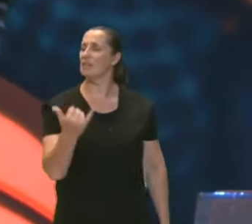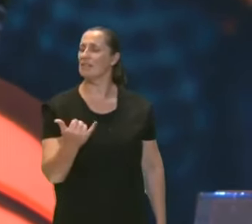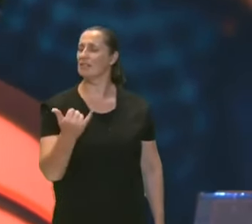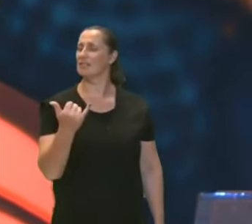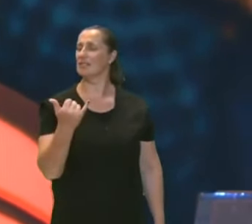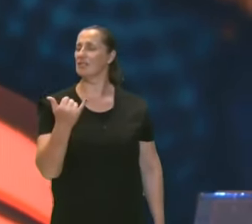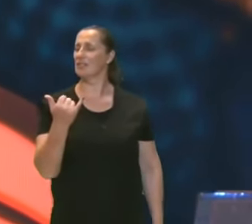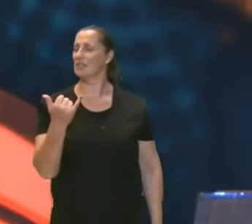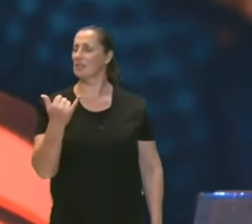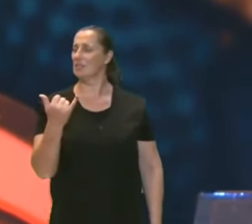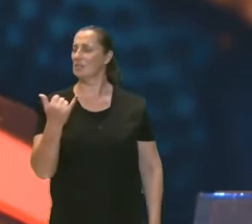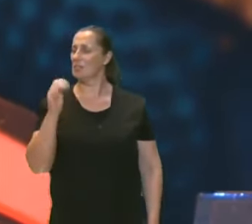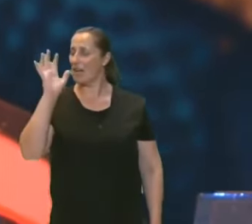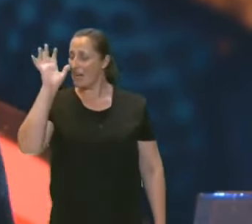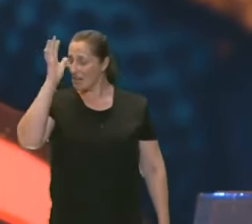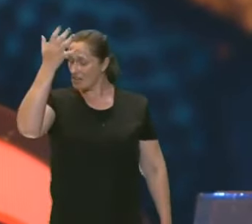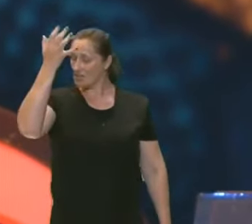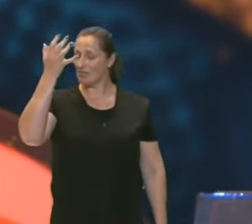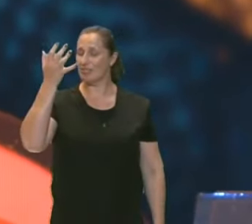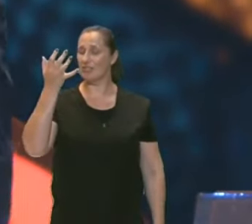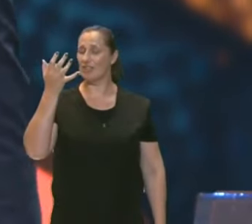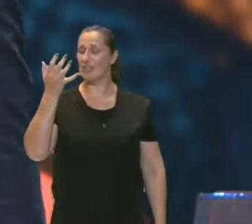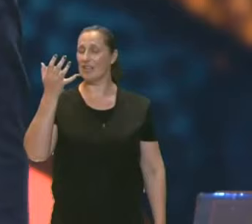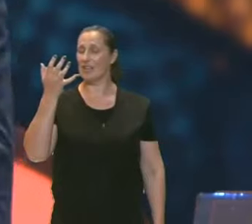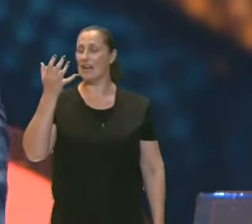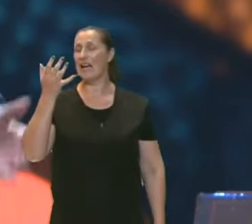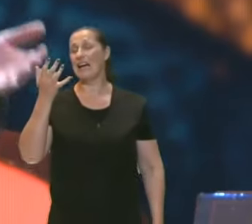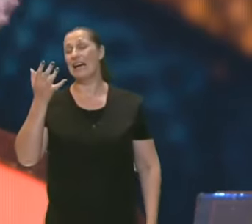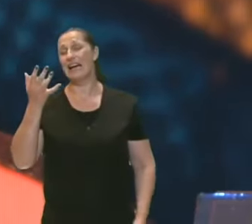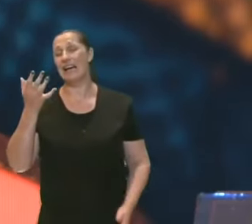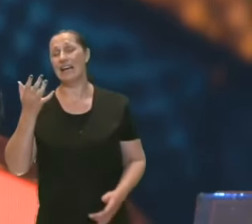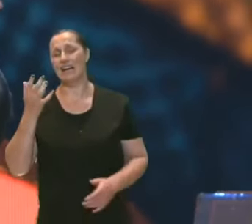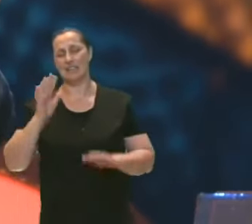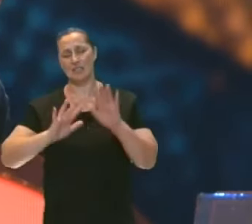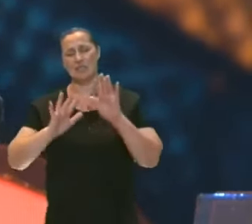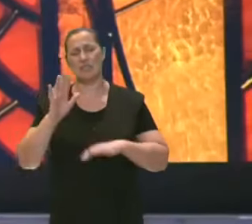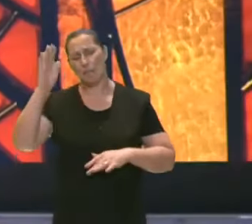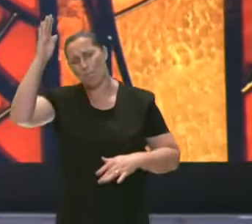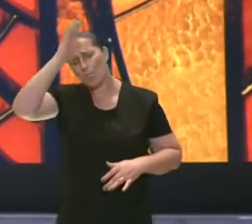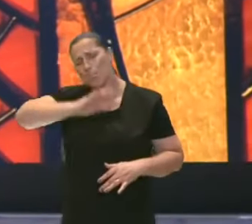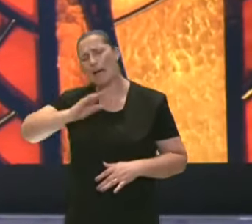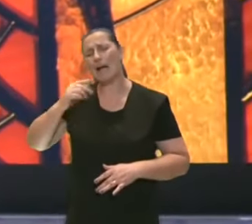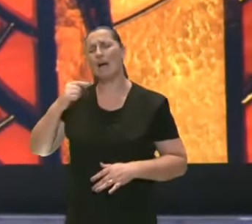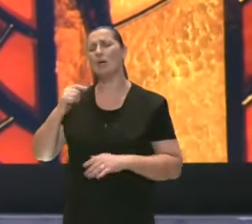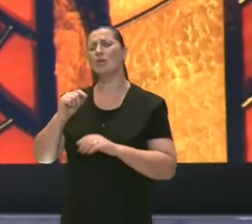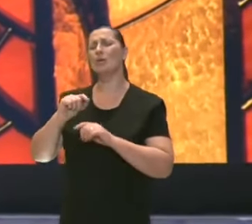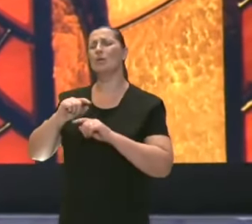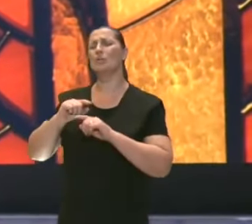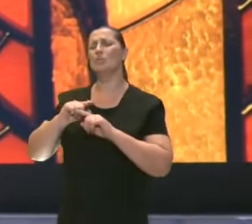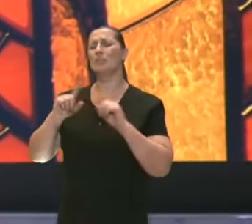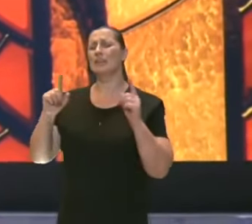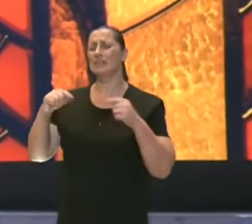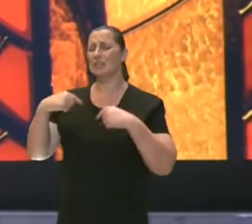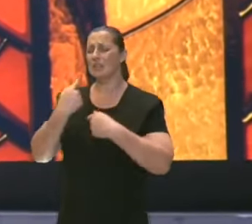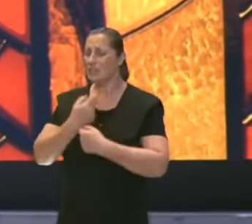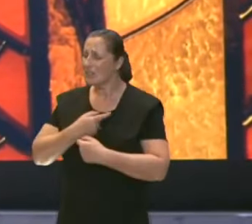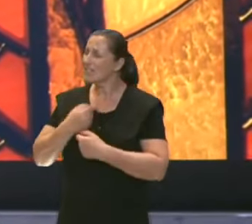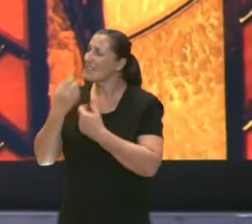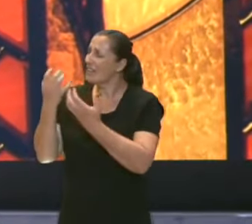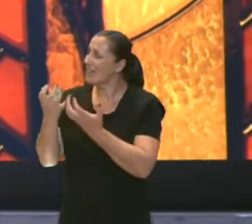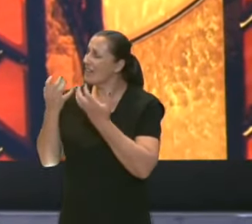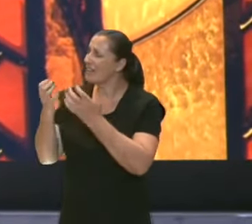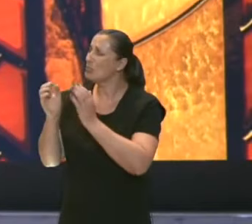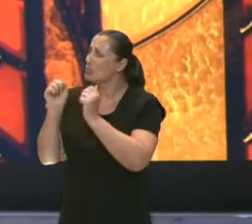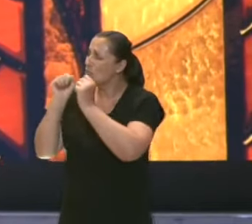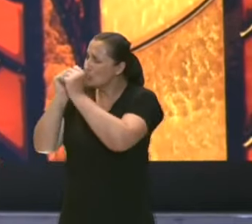para resolver o mal que fizemos, para que a gente possa ser junto contigo de alguma maneira